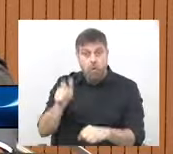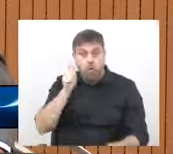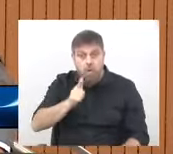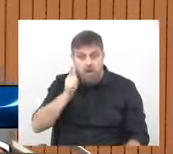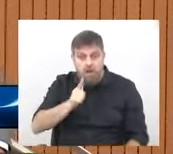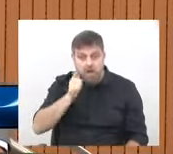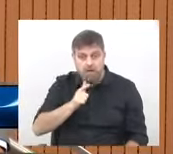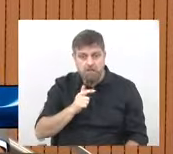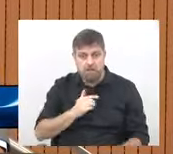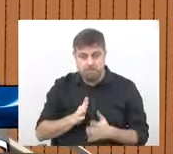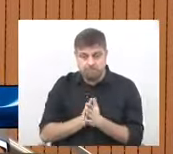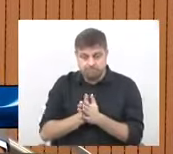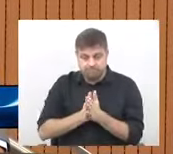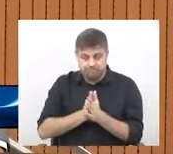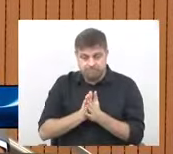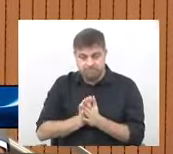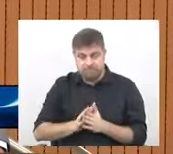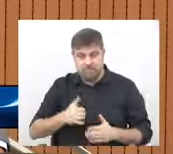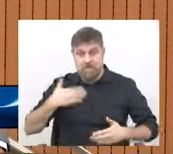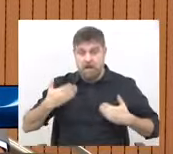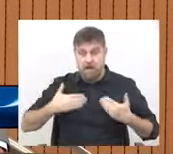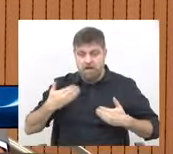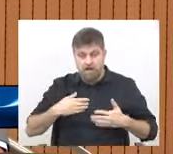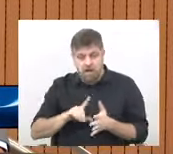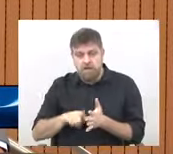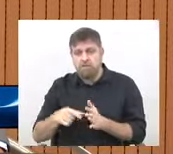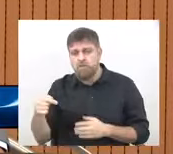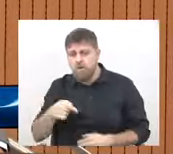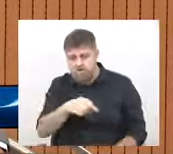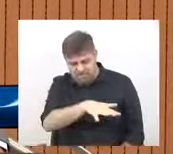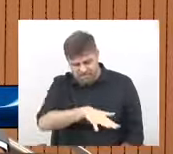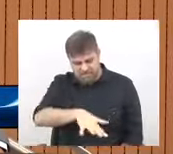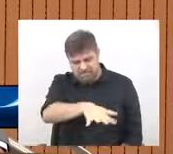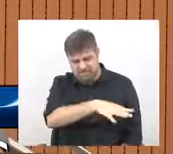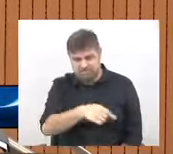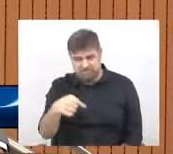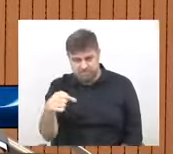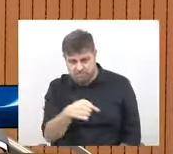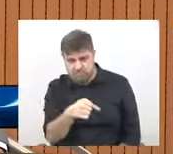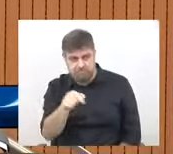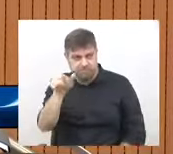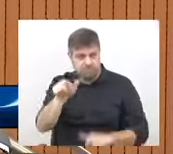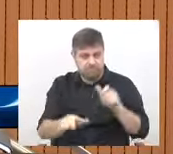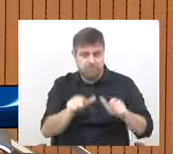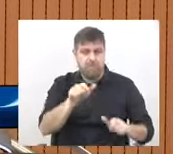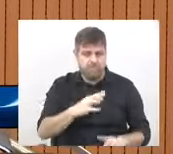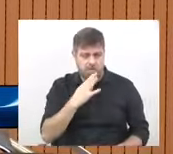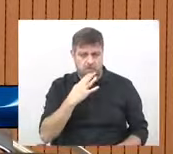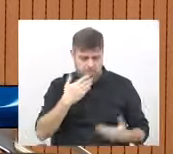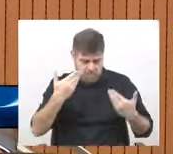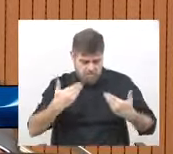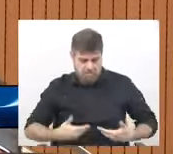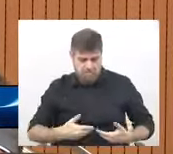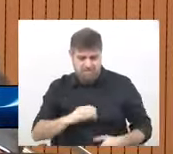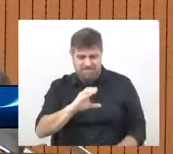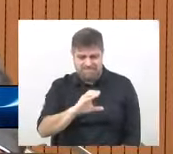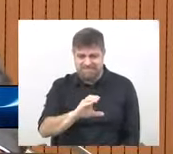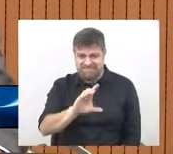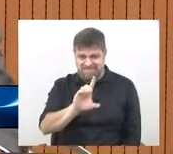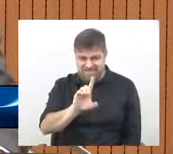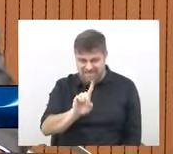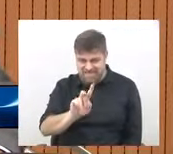Depois, naquela região, onde muitas pessoas ali me conhecem, que é no CDHU,